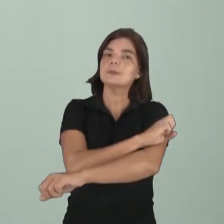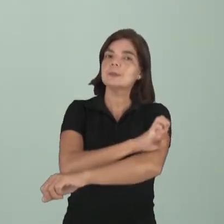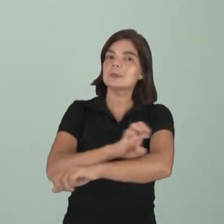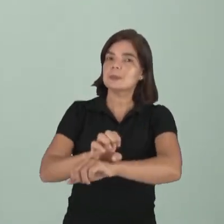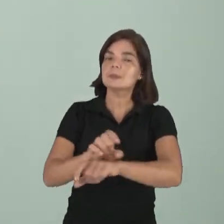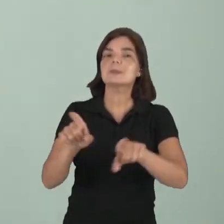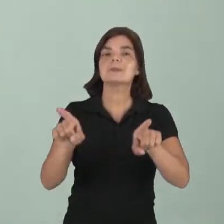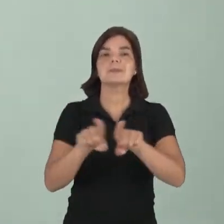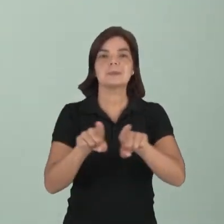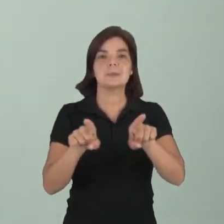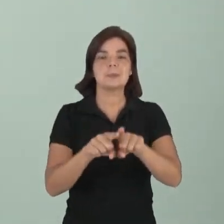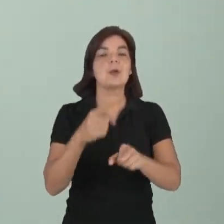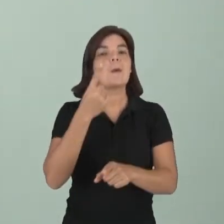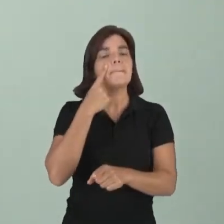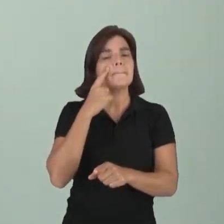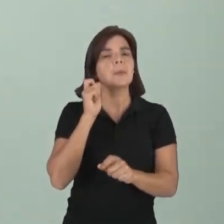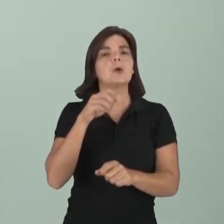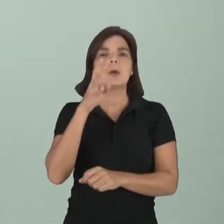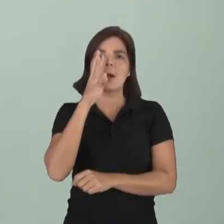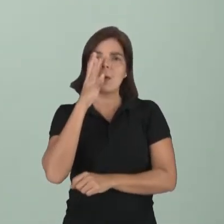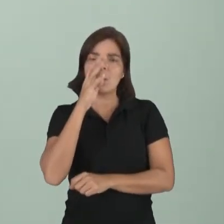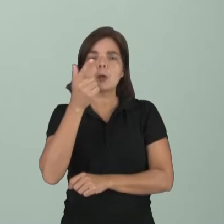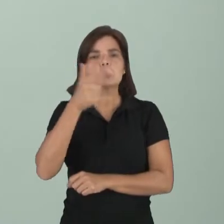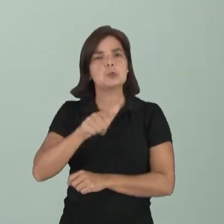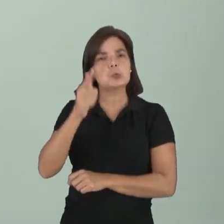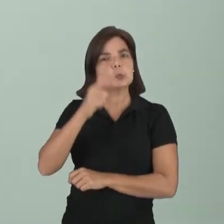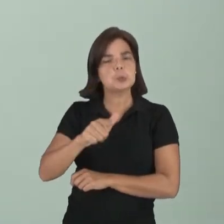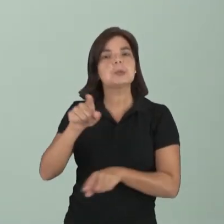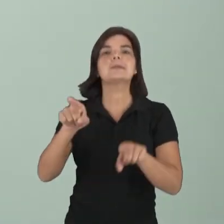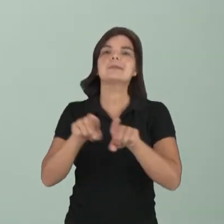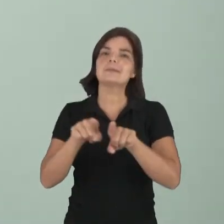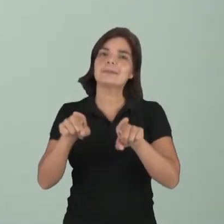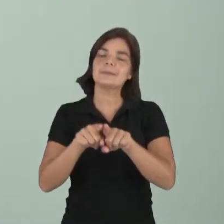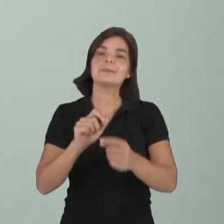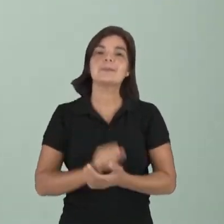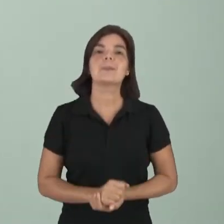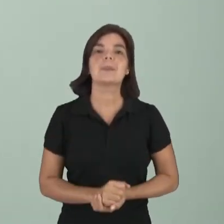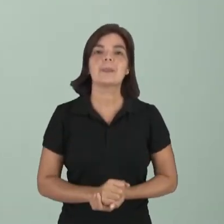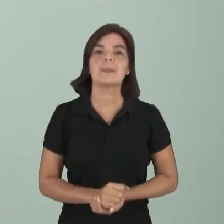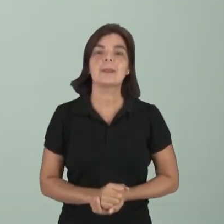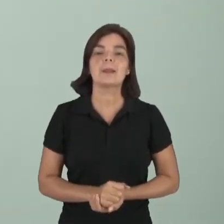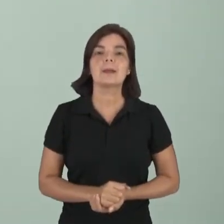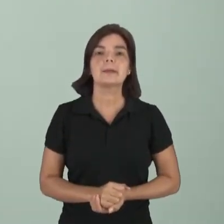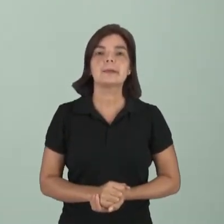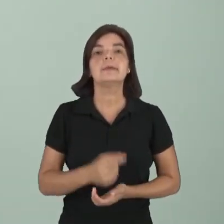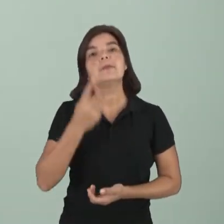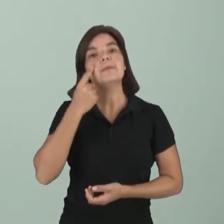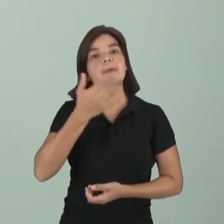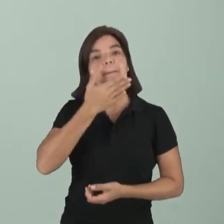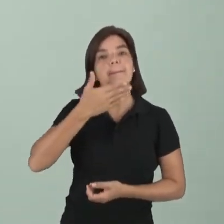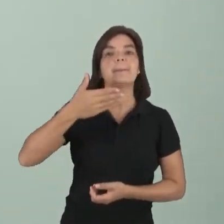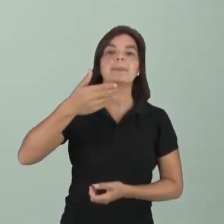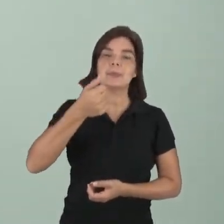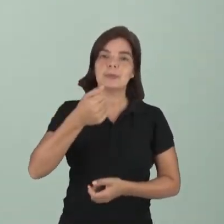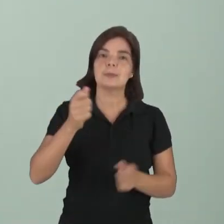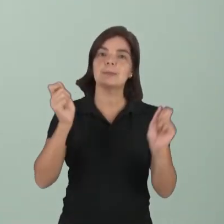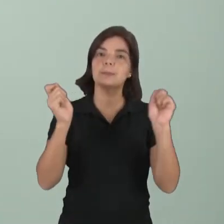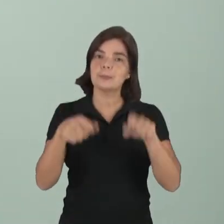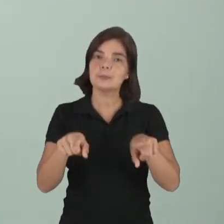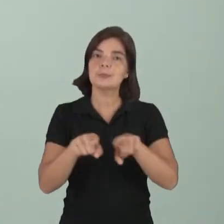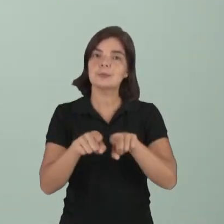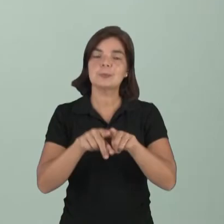Secretaria de Educação, que lá vocês podem assistir essa aula quantas vezes quiser, inclusive ver melhor essa questão para